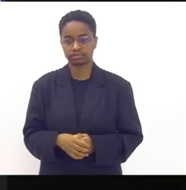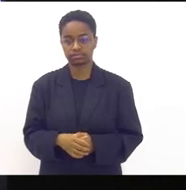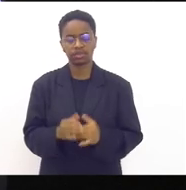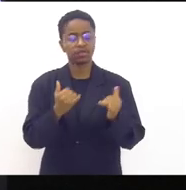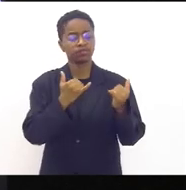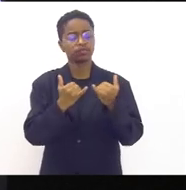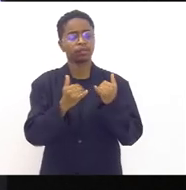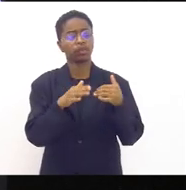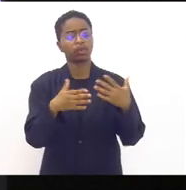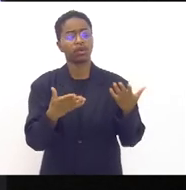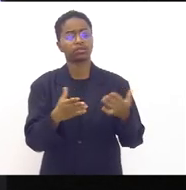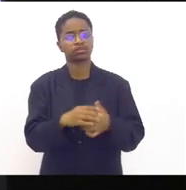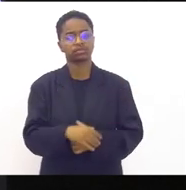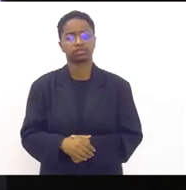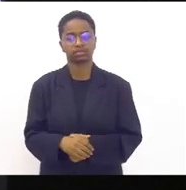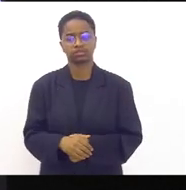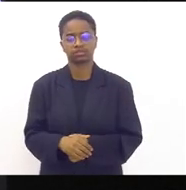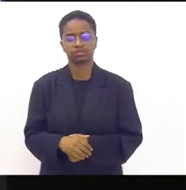de